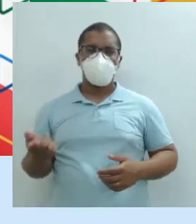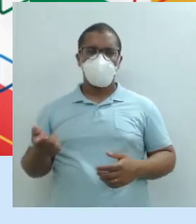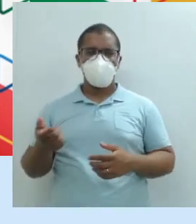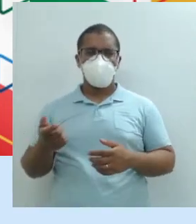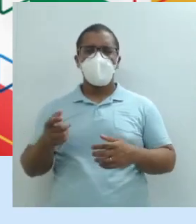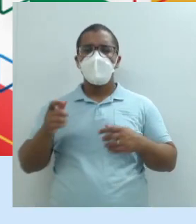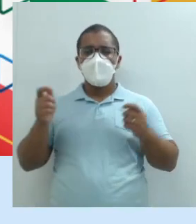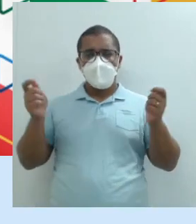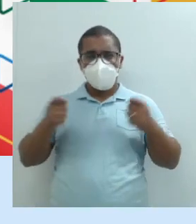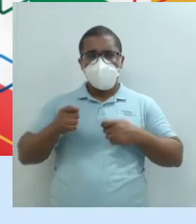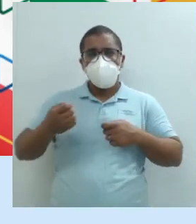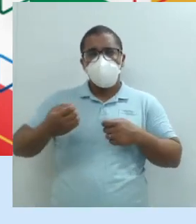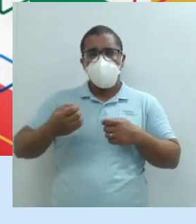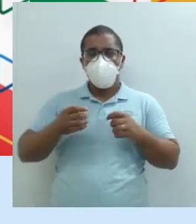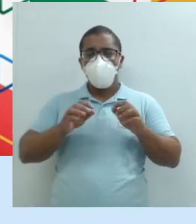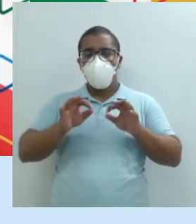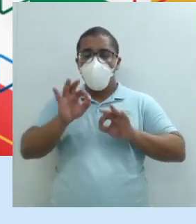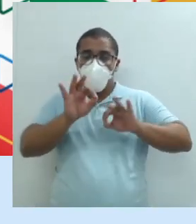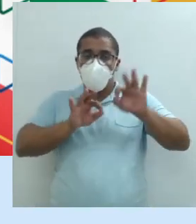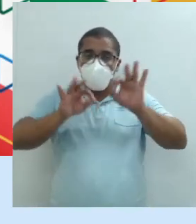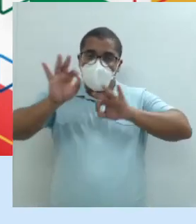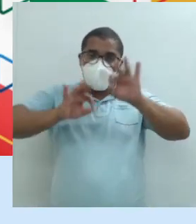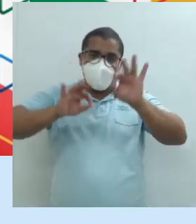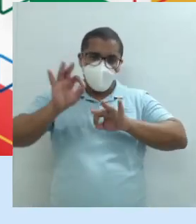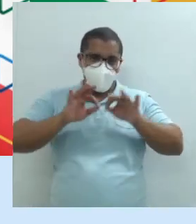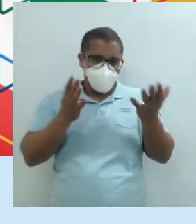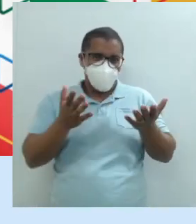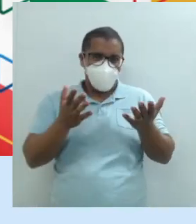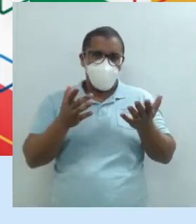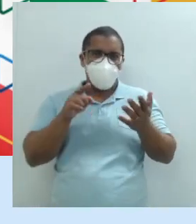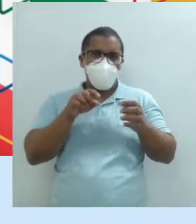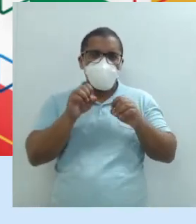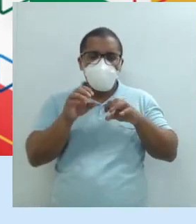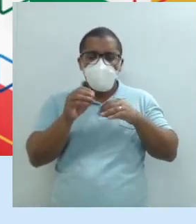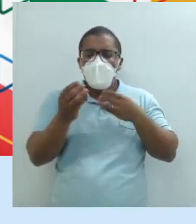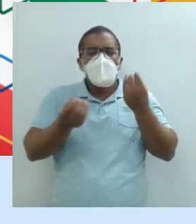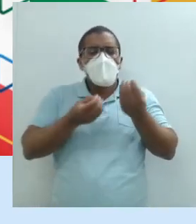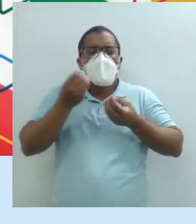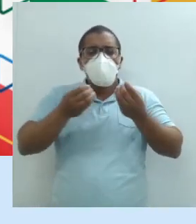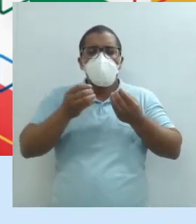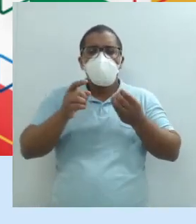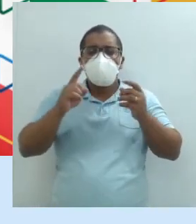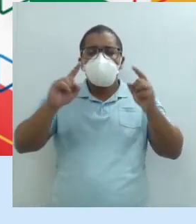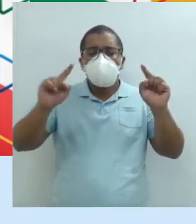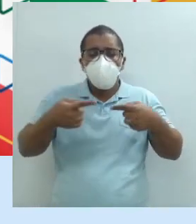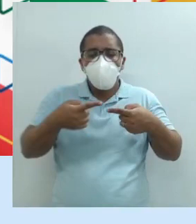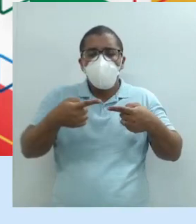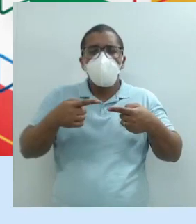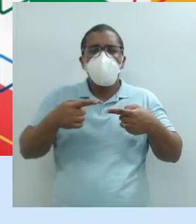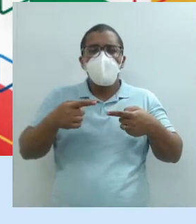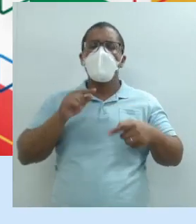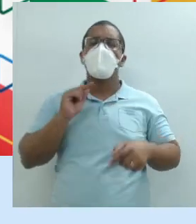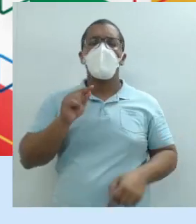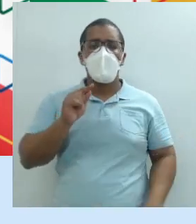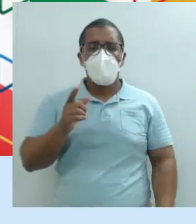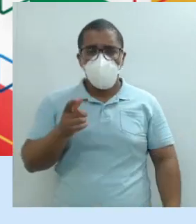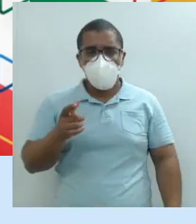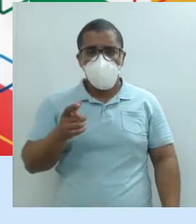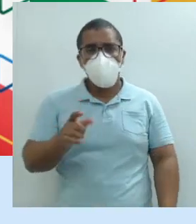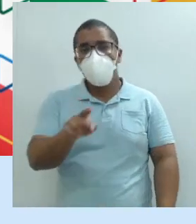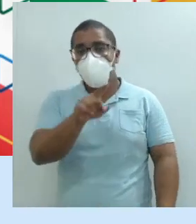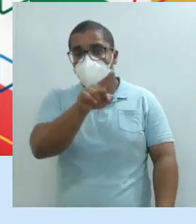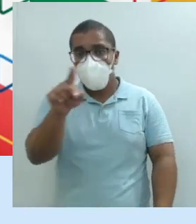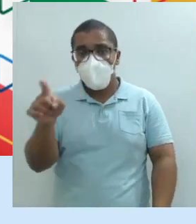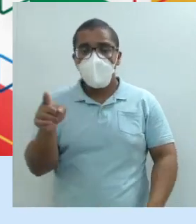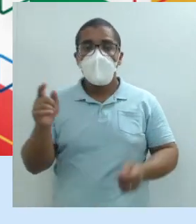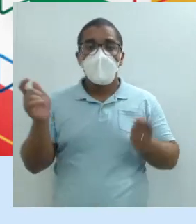se organizarem ali na sua gestão da educação, para identificar quais são os desafios que vocês, né,